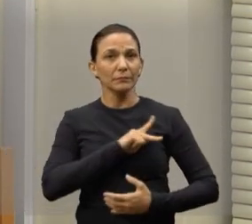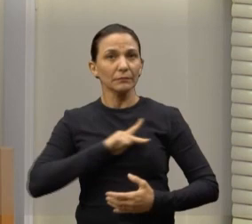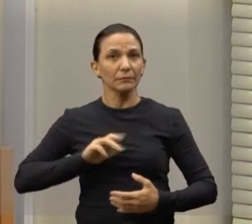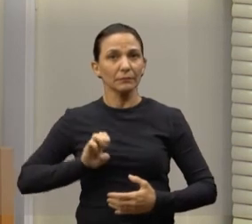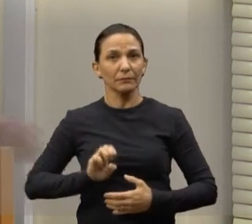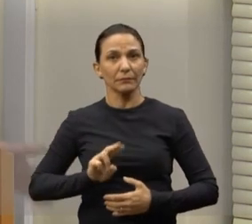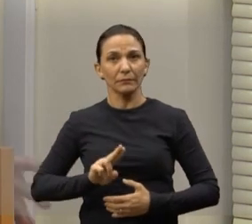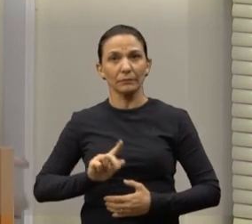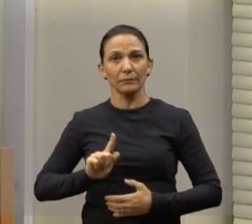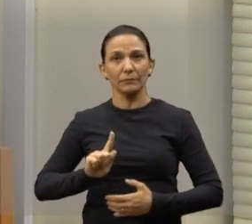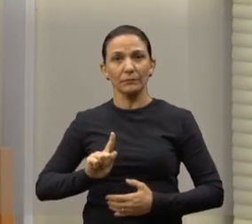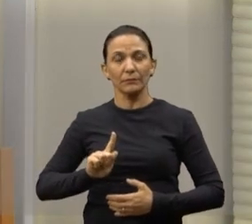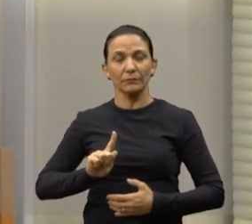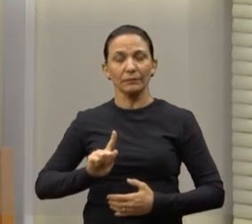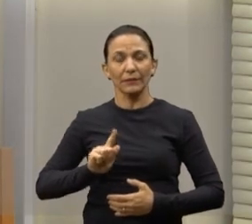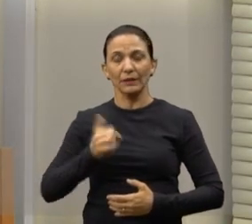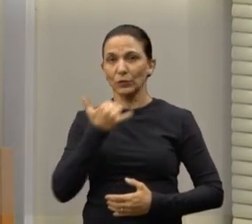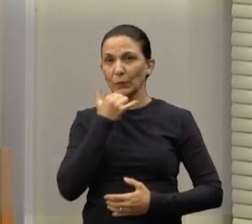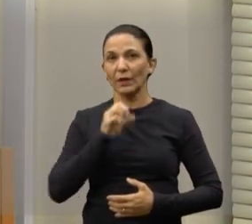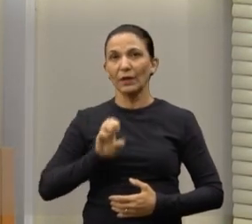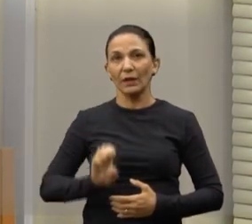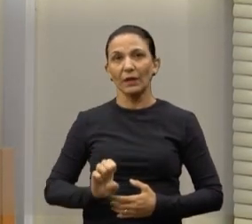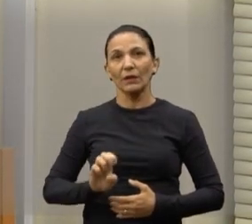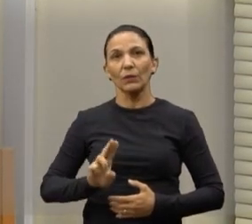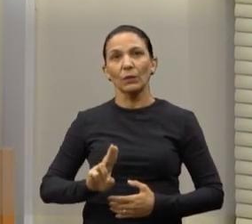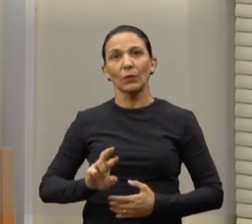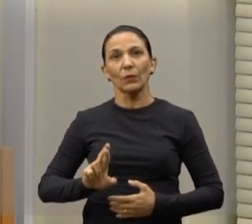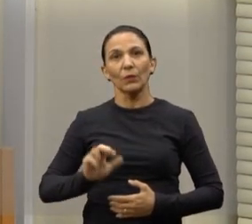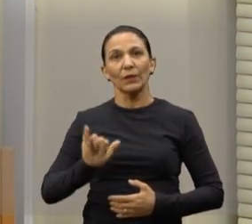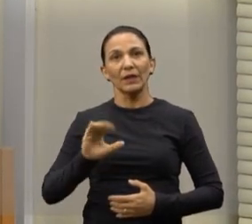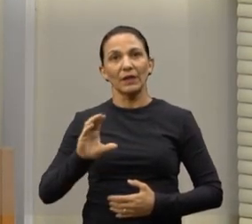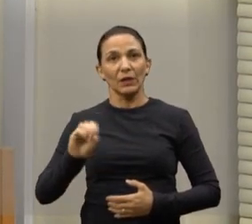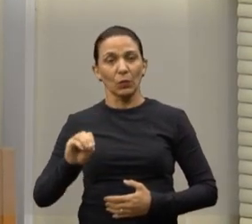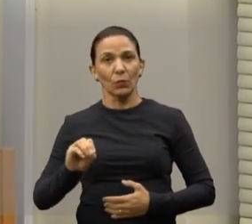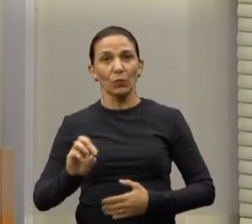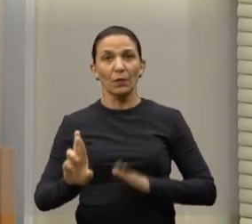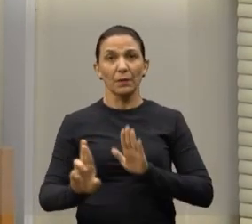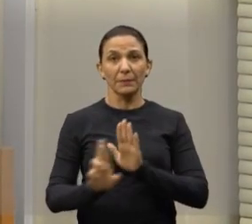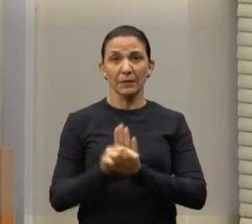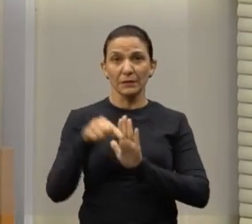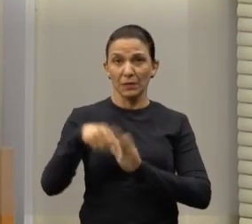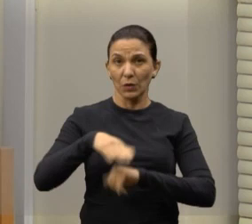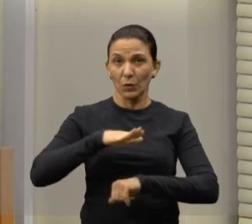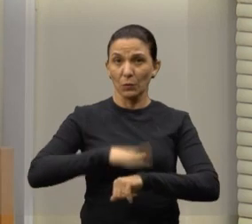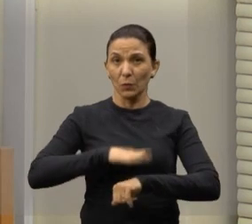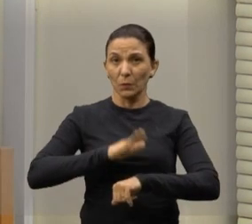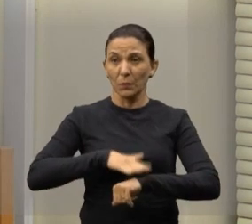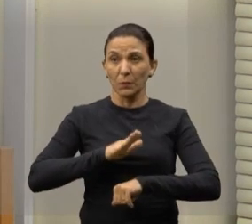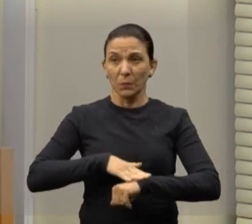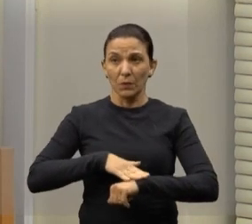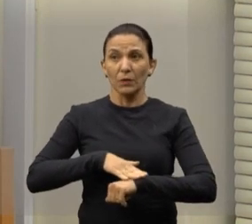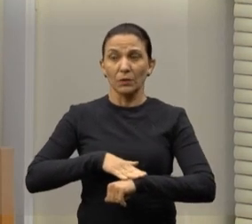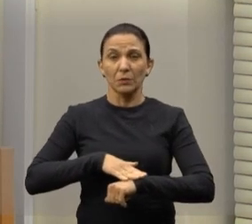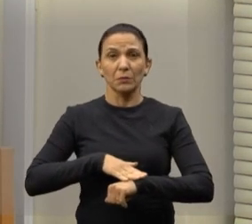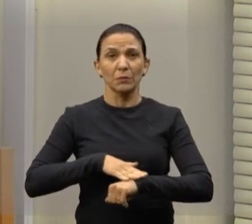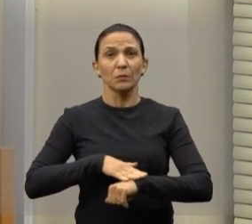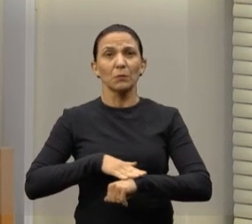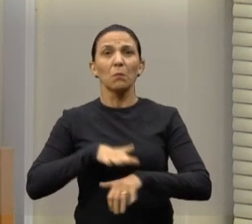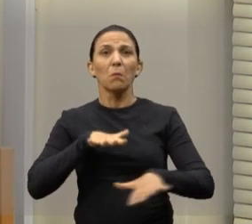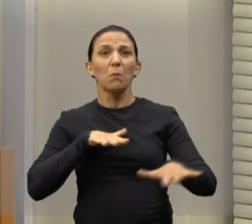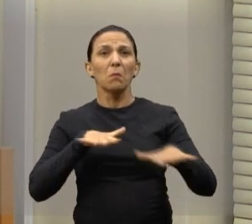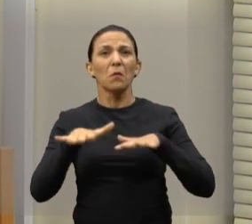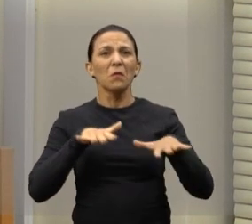do pl ele é a representatividade nesse momento de uma das dos piores